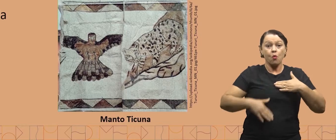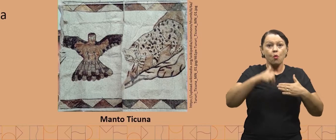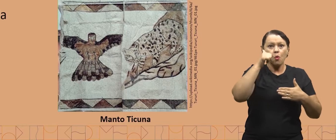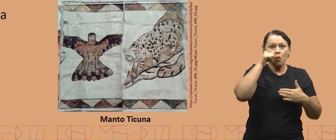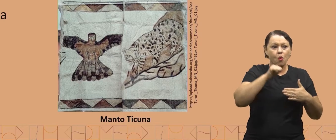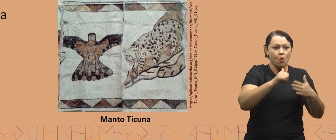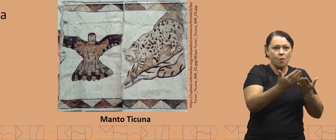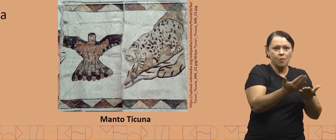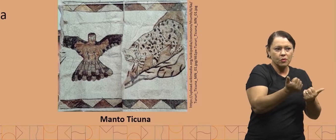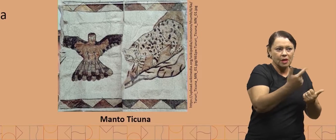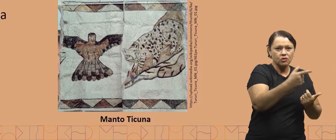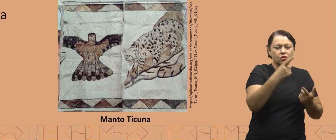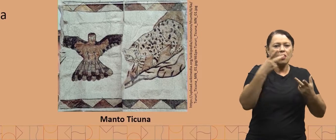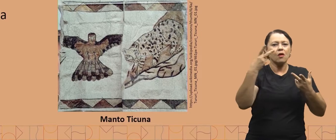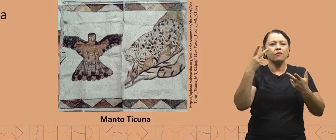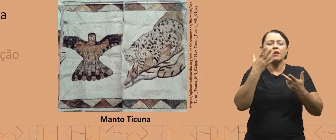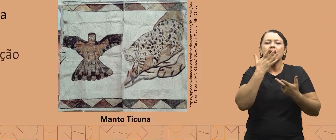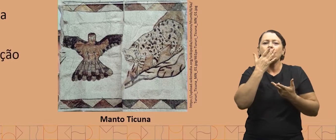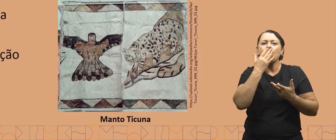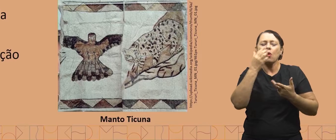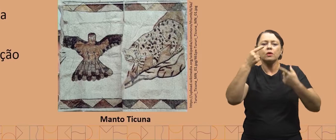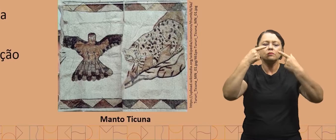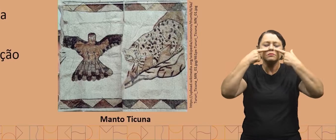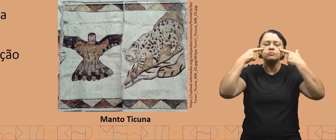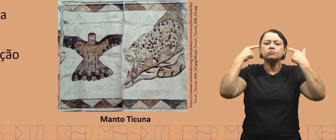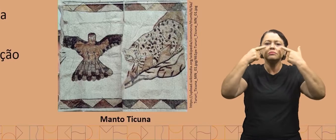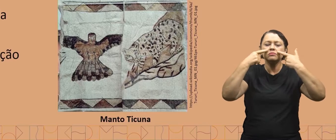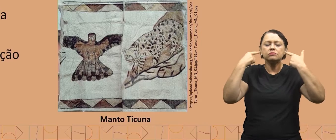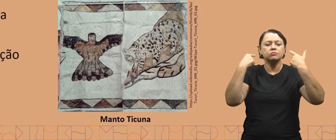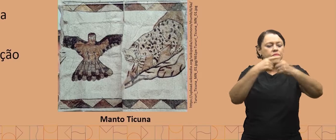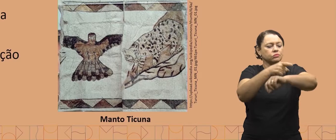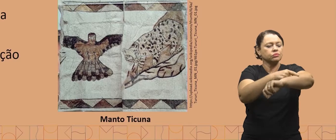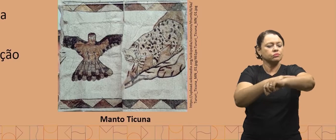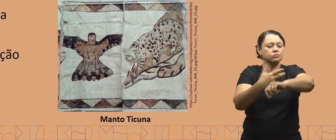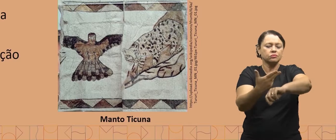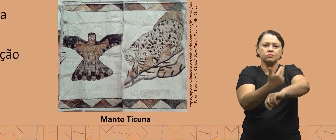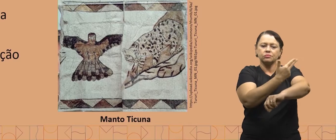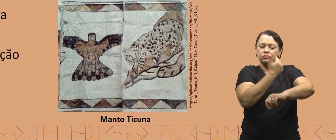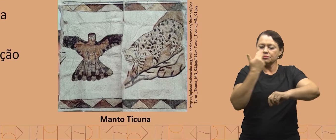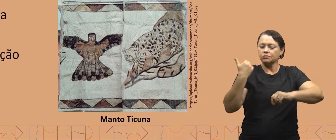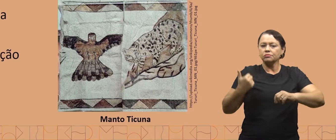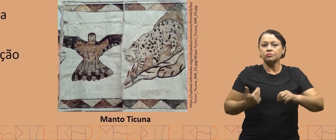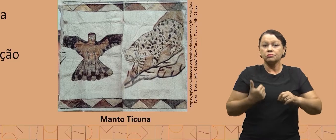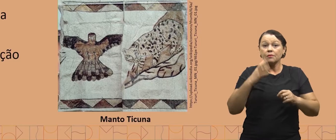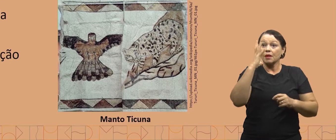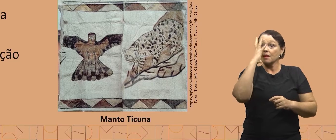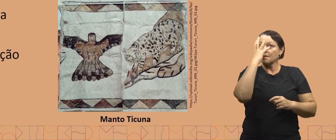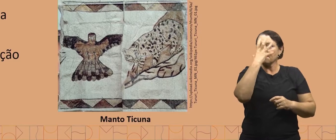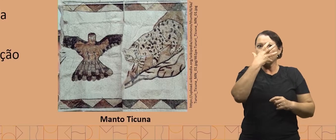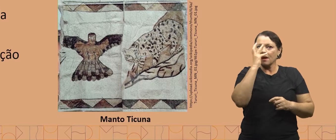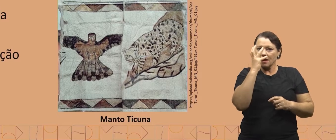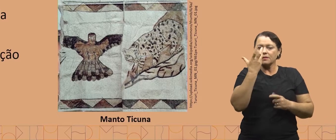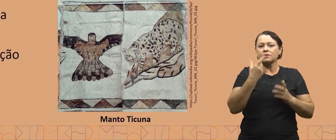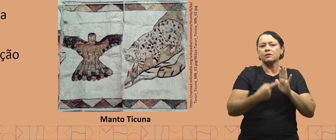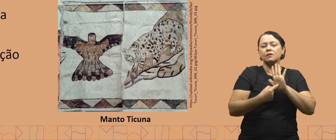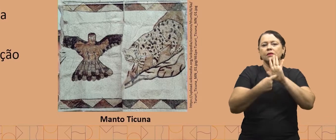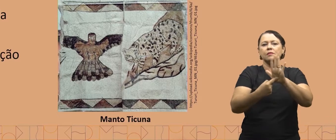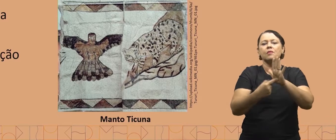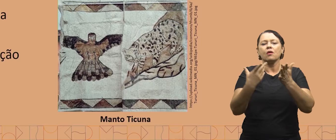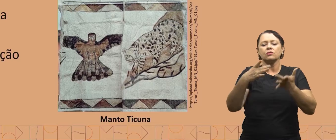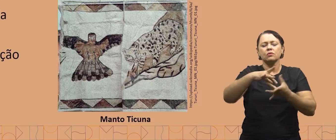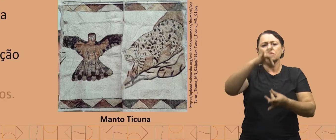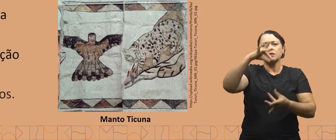com seus familiares. E tem também a apresentação das máscaras, que representam animais e espíritos